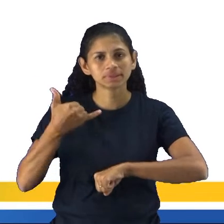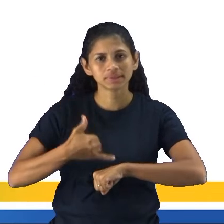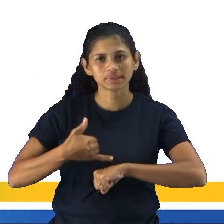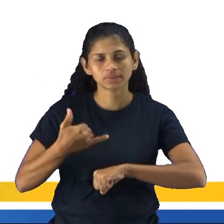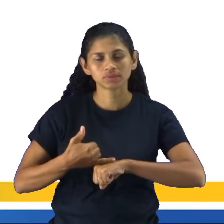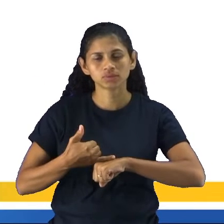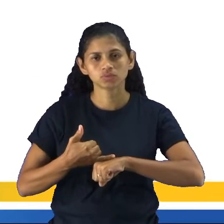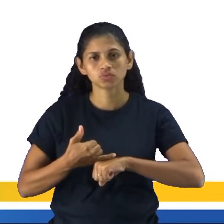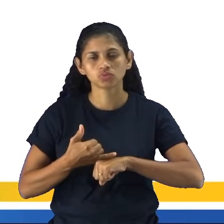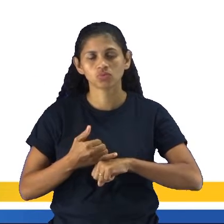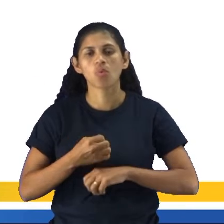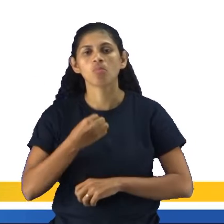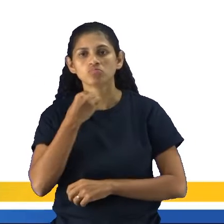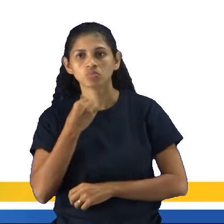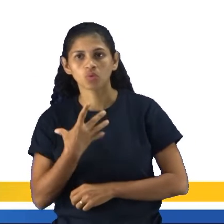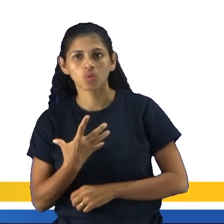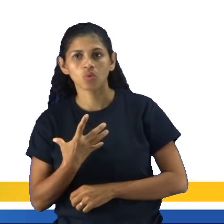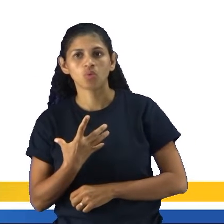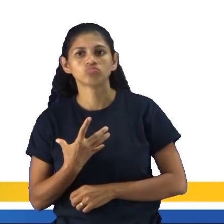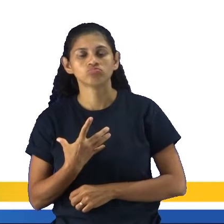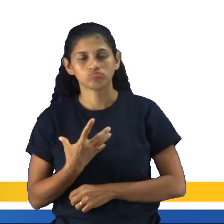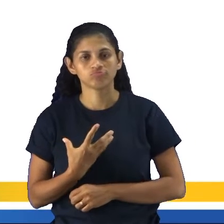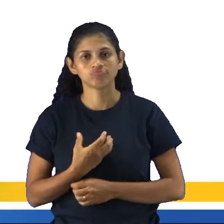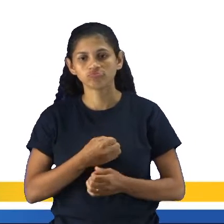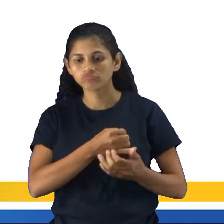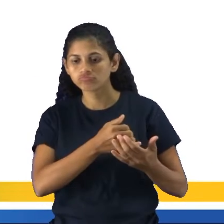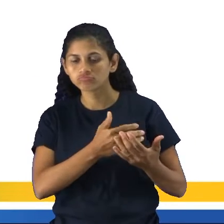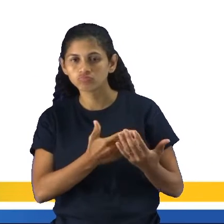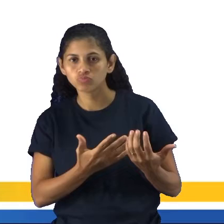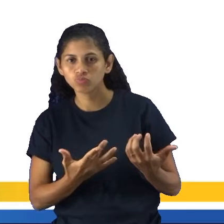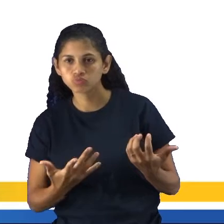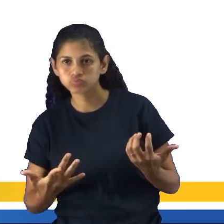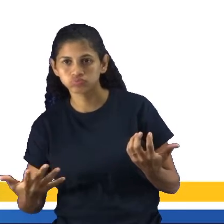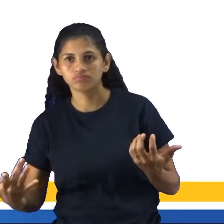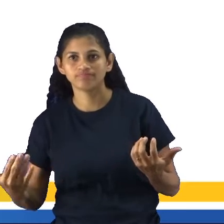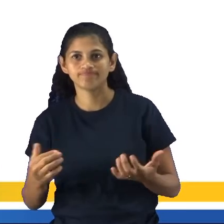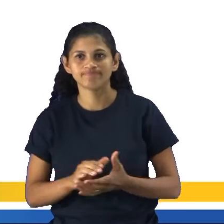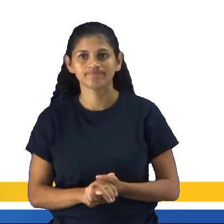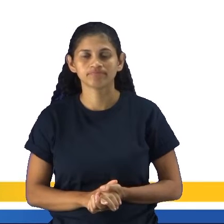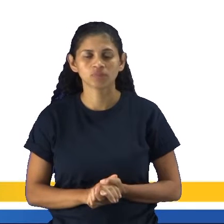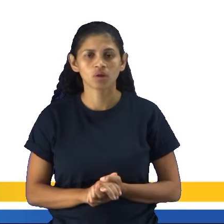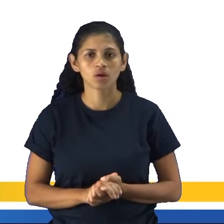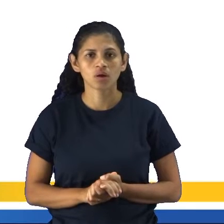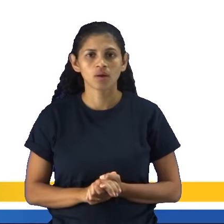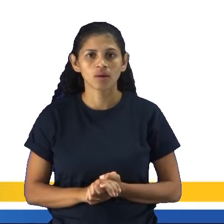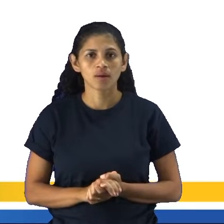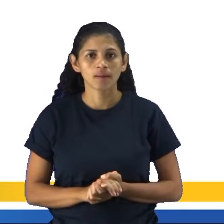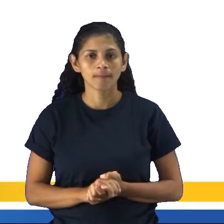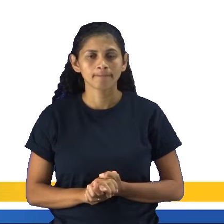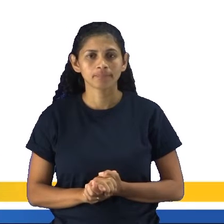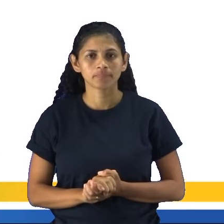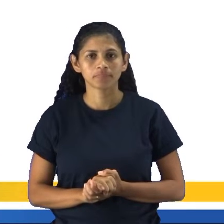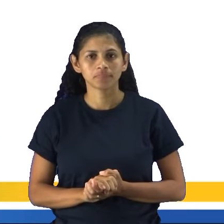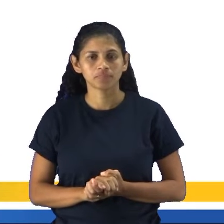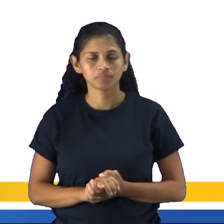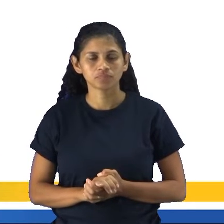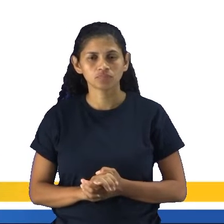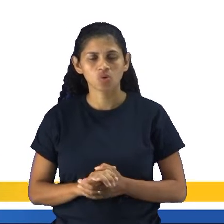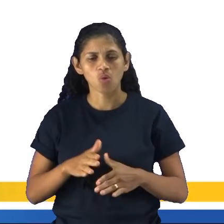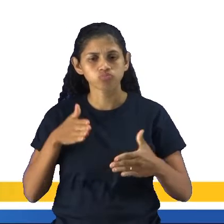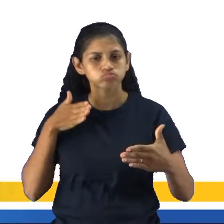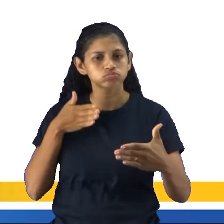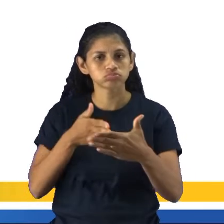são bons condutores de elétricos. Alguns materiais não permitem a passagem da